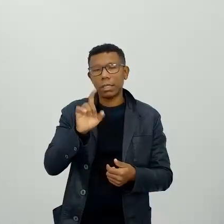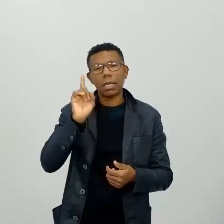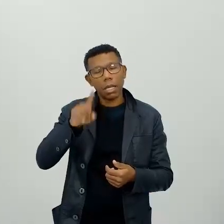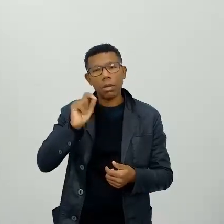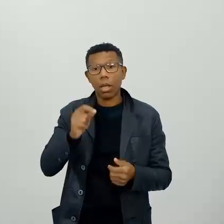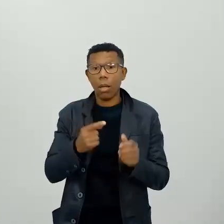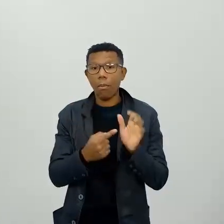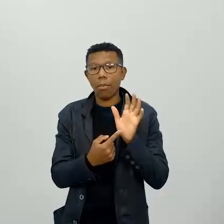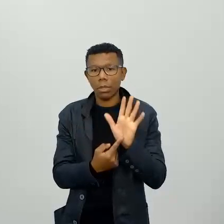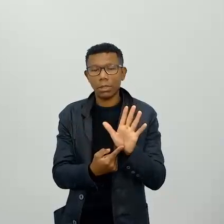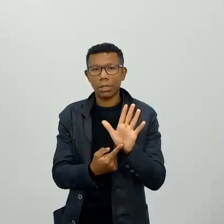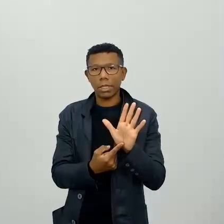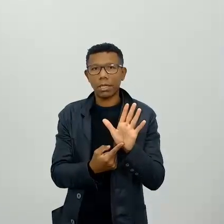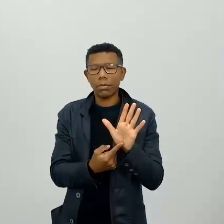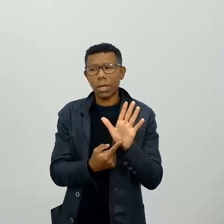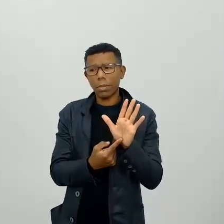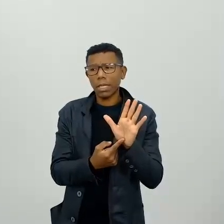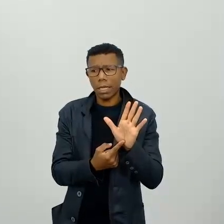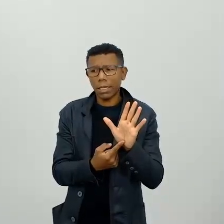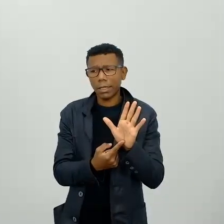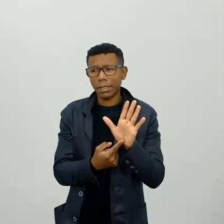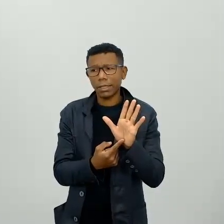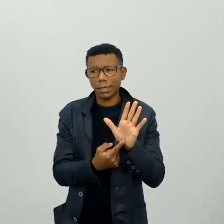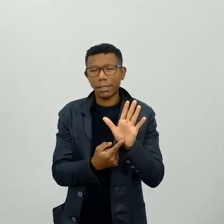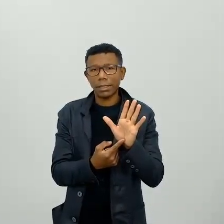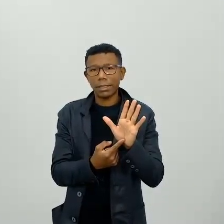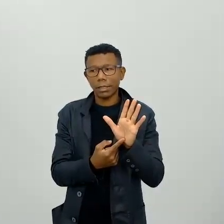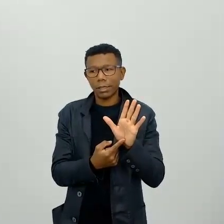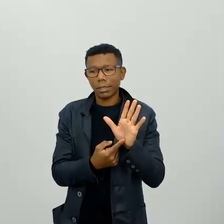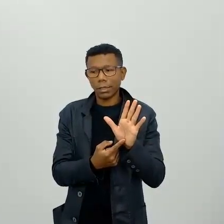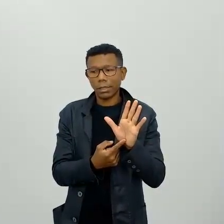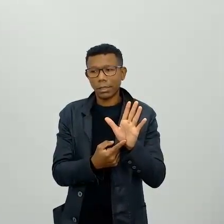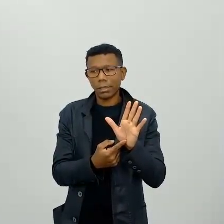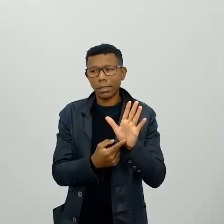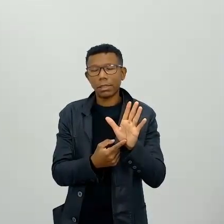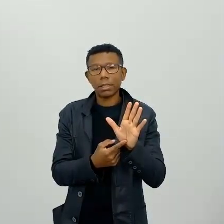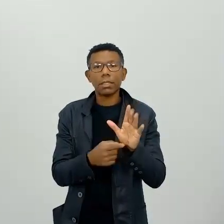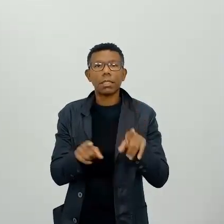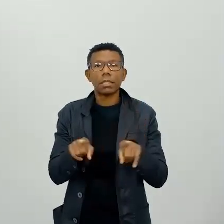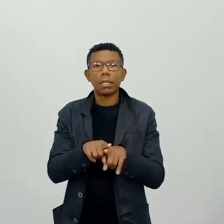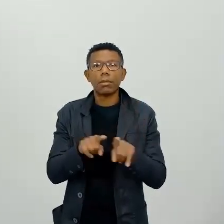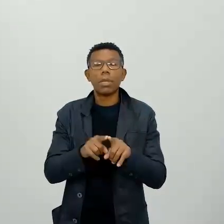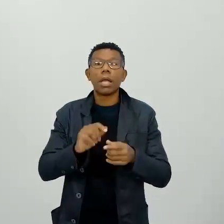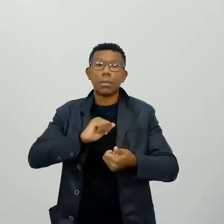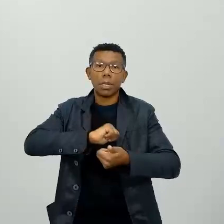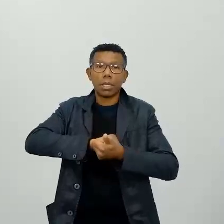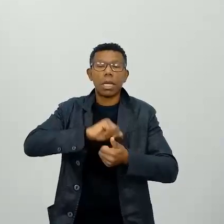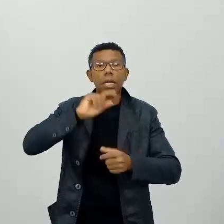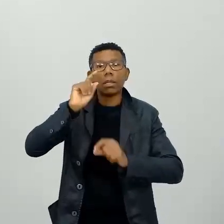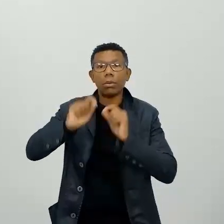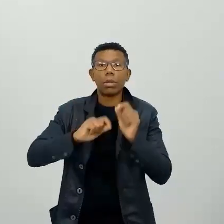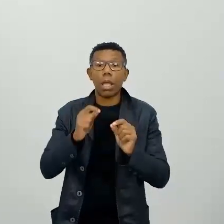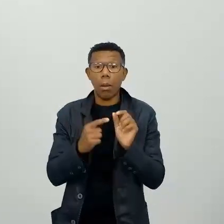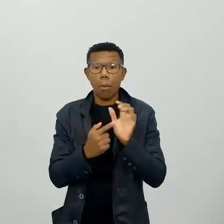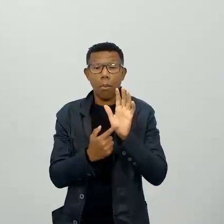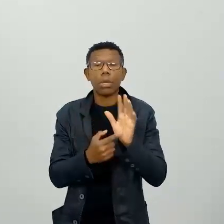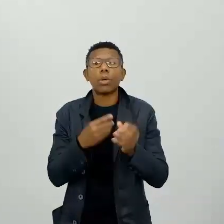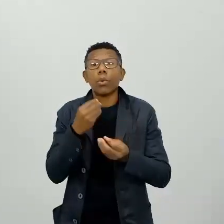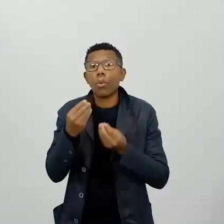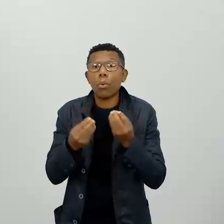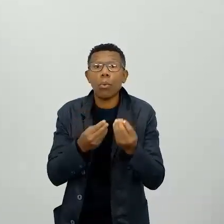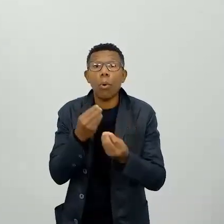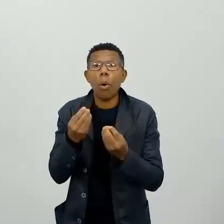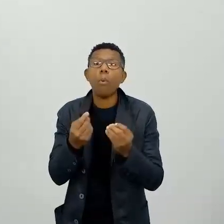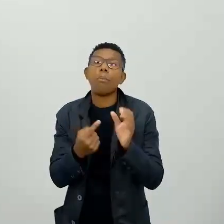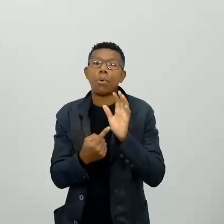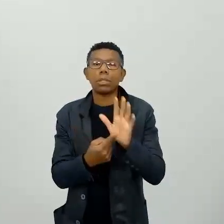Sim. E é importante destacar que a habilidade no seu descritivo, ela diz o que a gente pretende identificar, né?